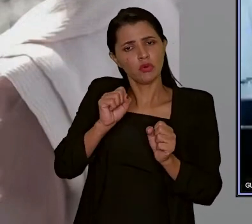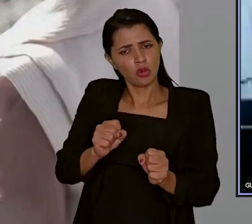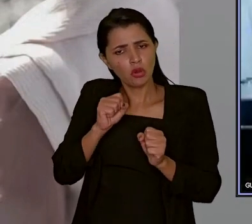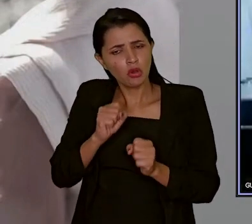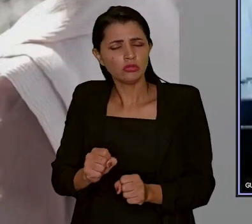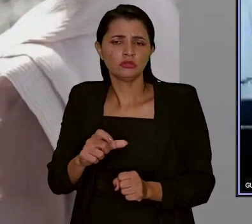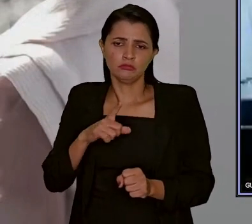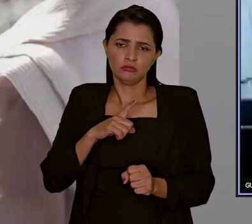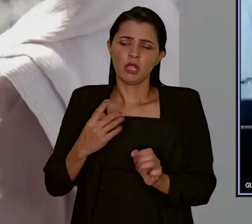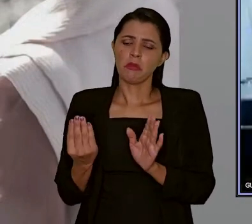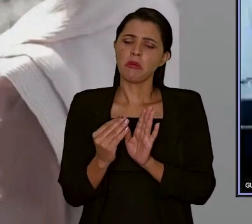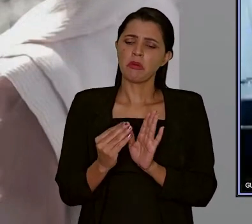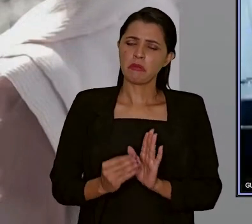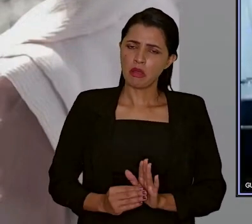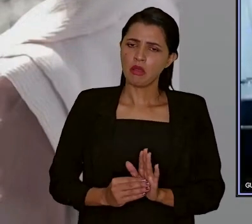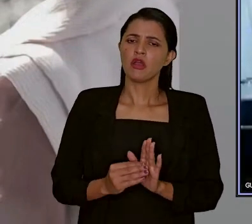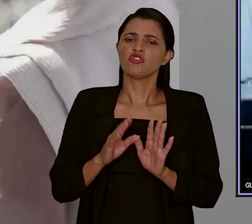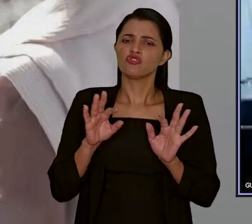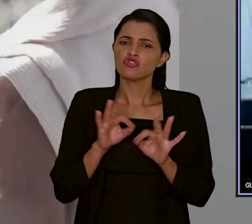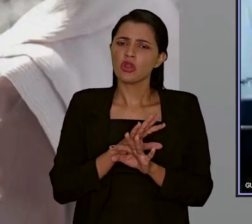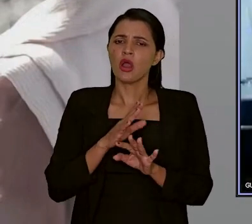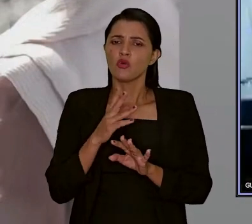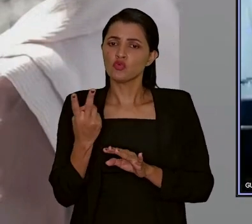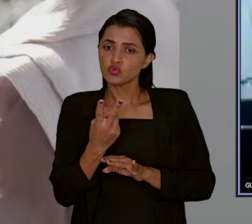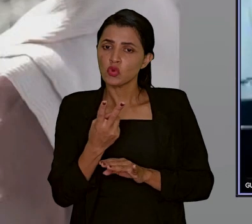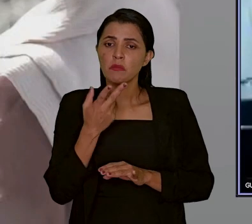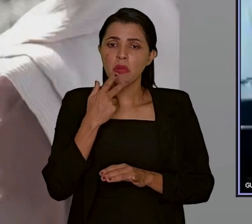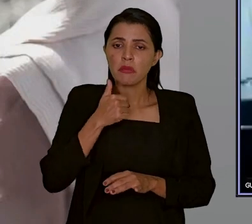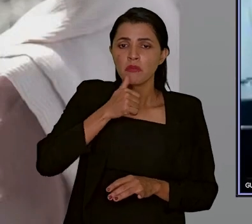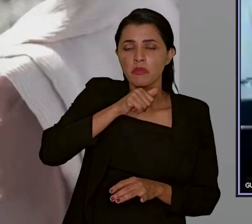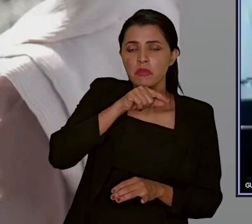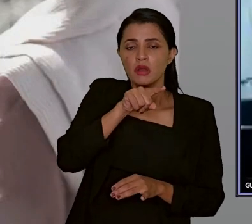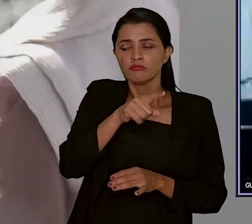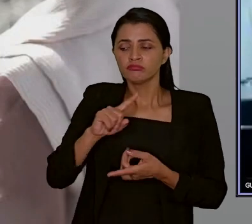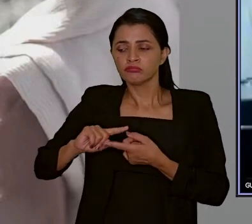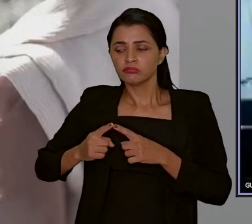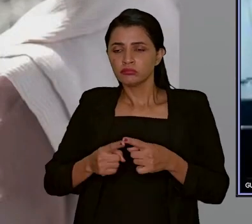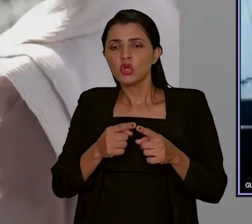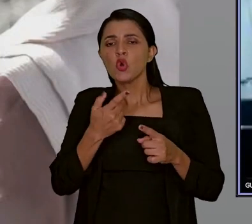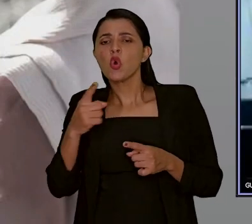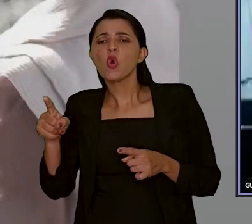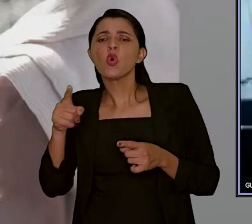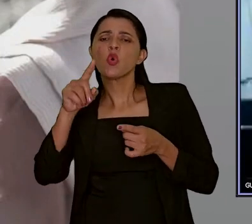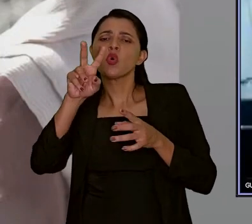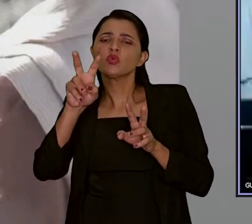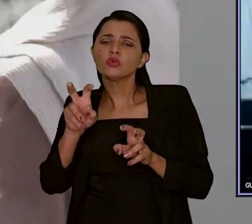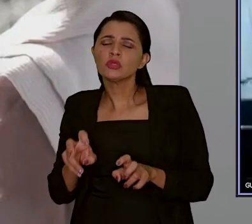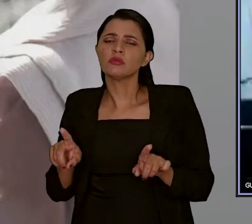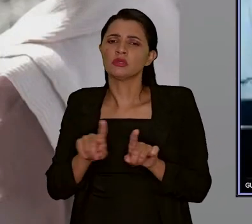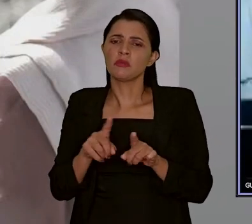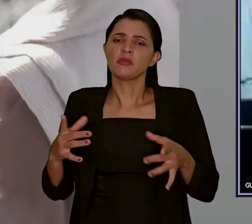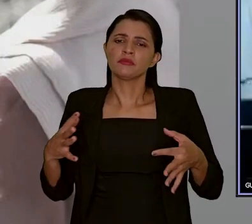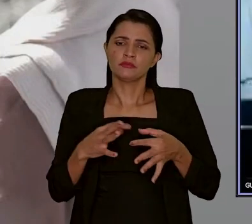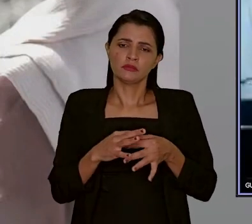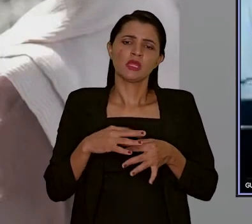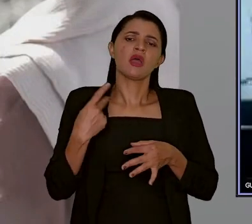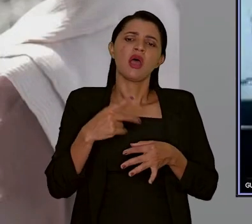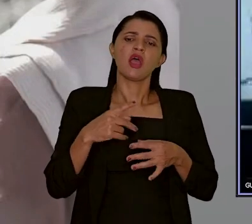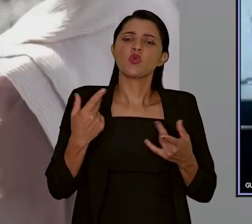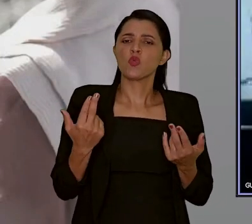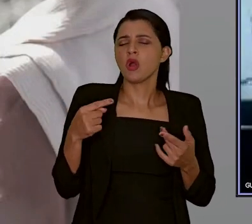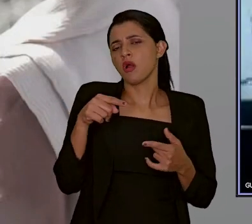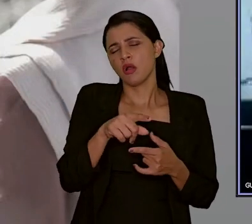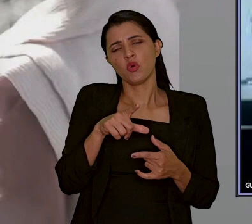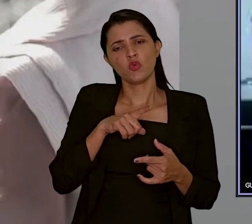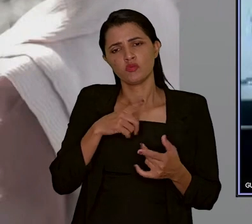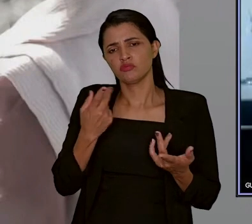cláusulas que os genitores acordaram sobre outras questões, obviamente, atreladas a